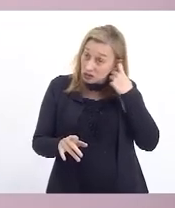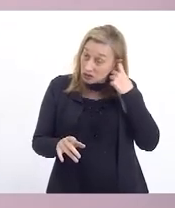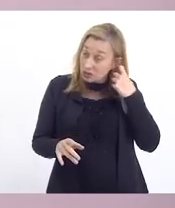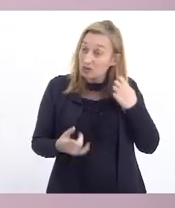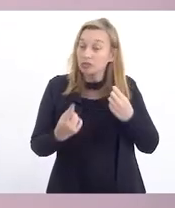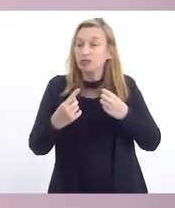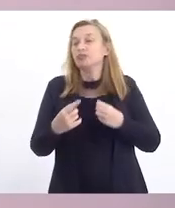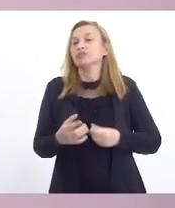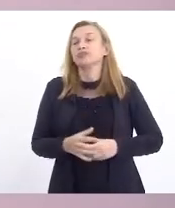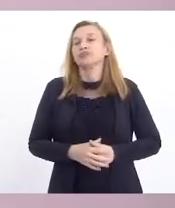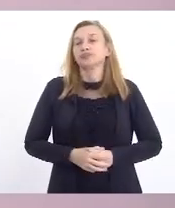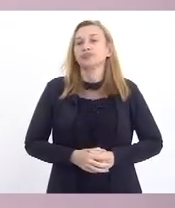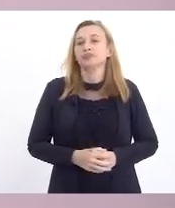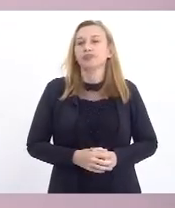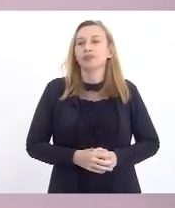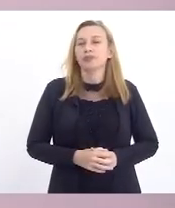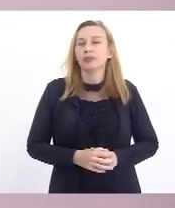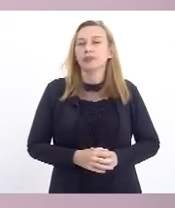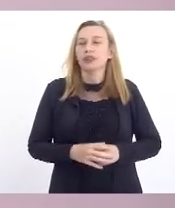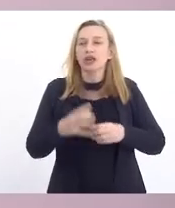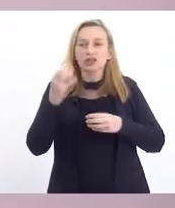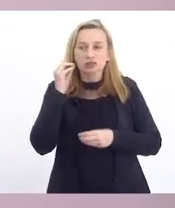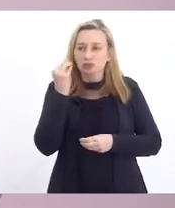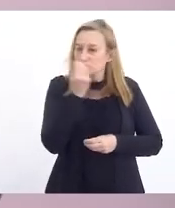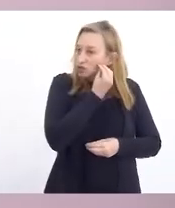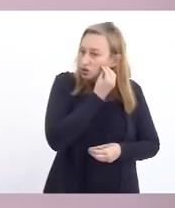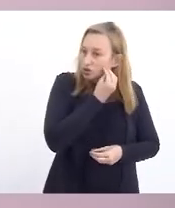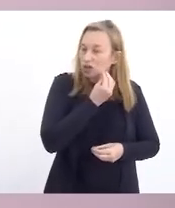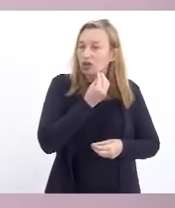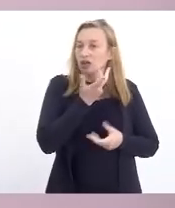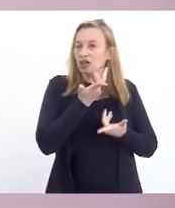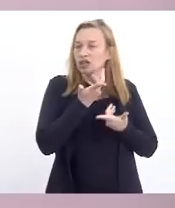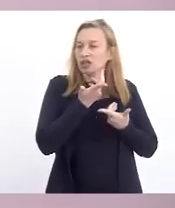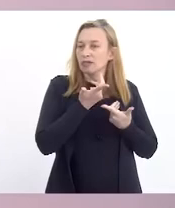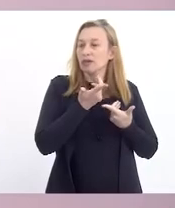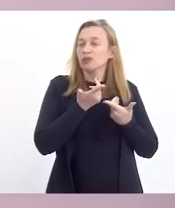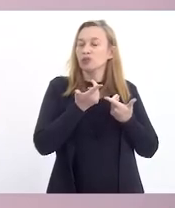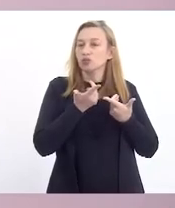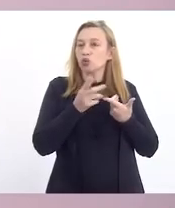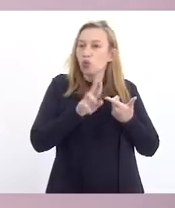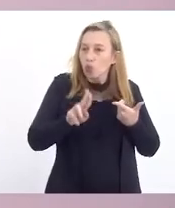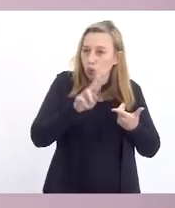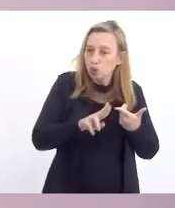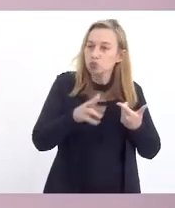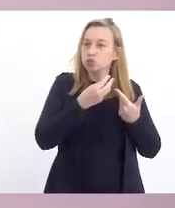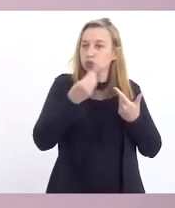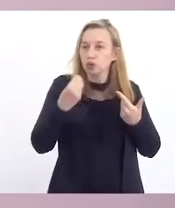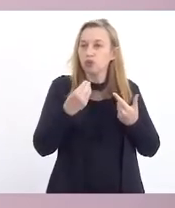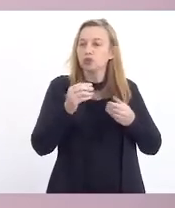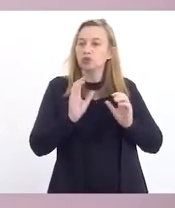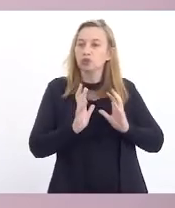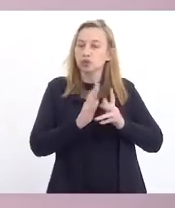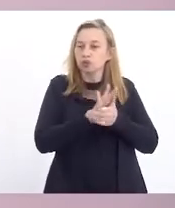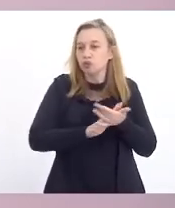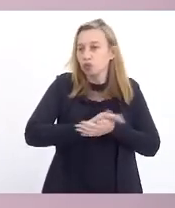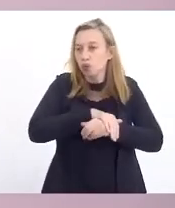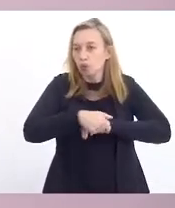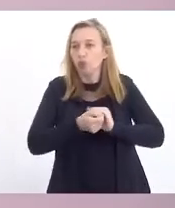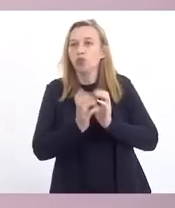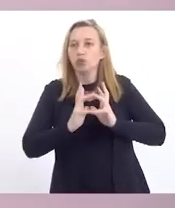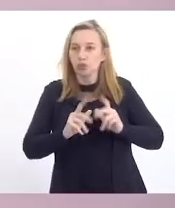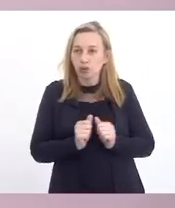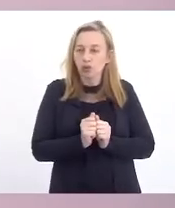isso, fora máscara, isolamento, é a higienização por meio de lavagem das mãos. Era uma